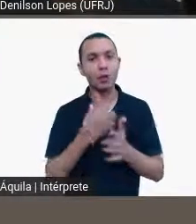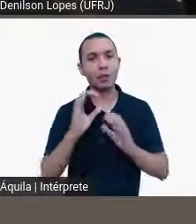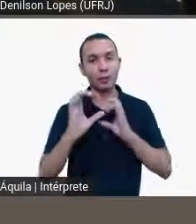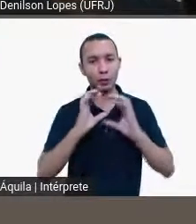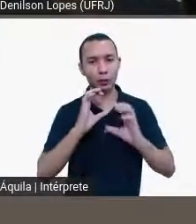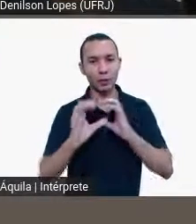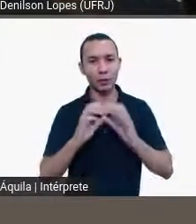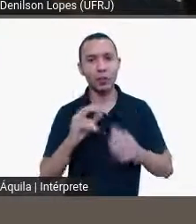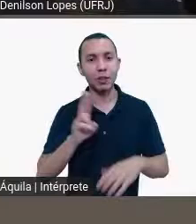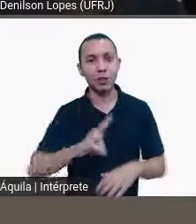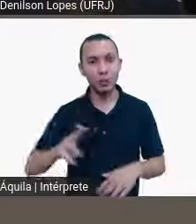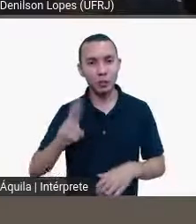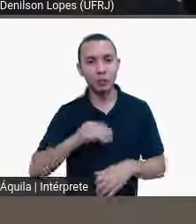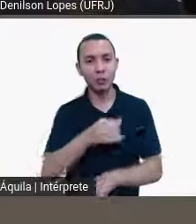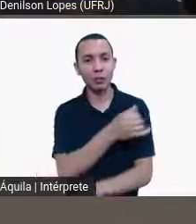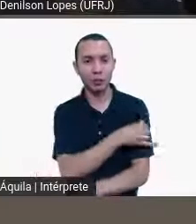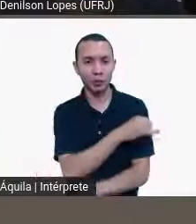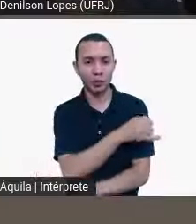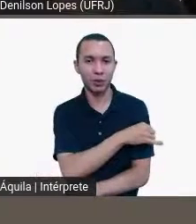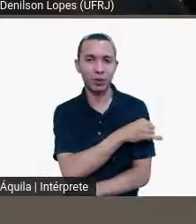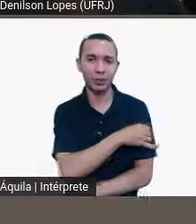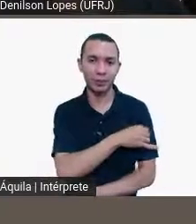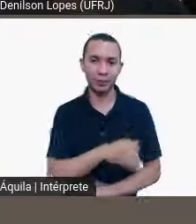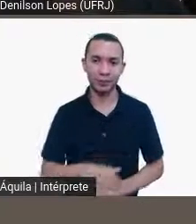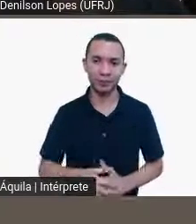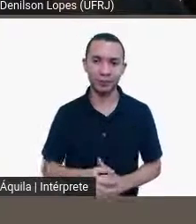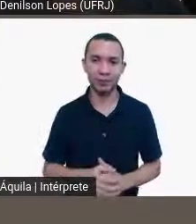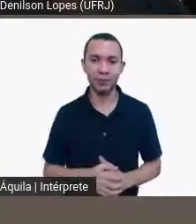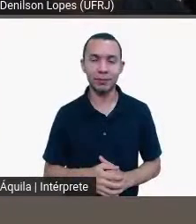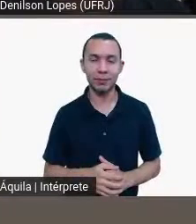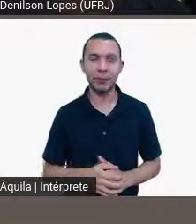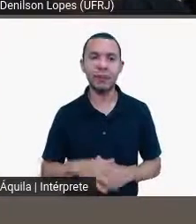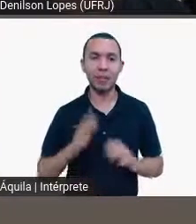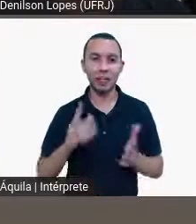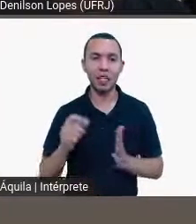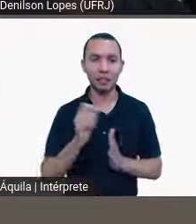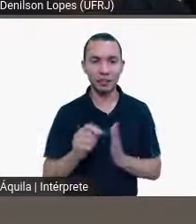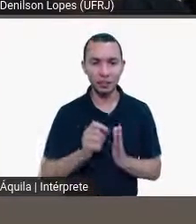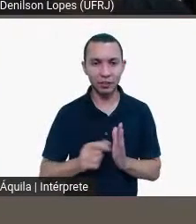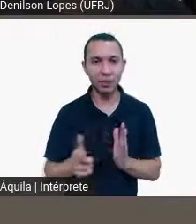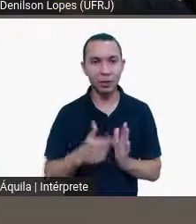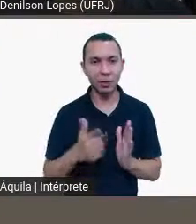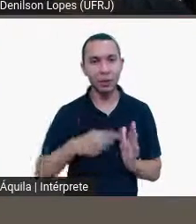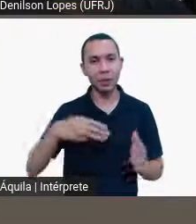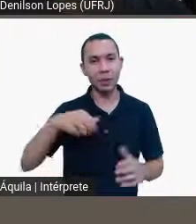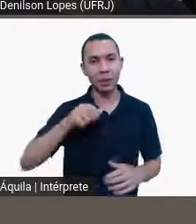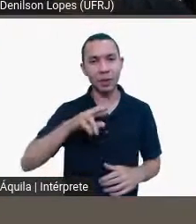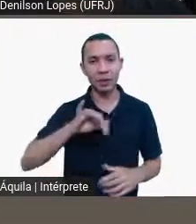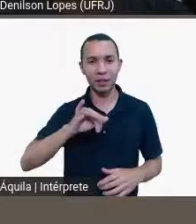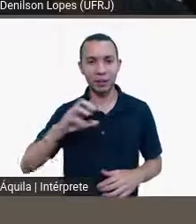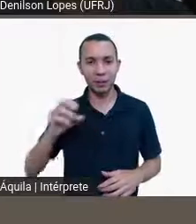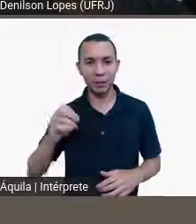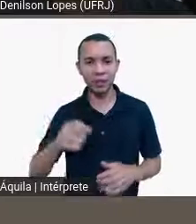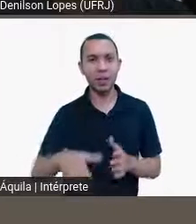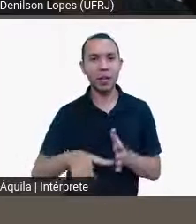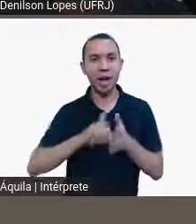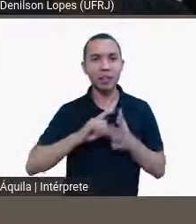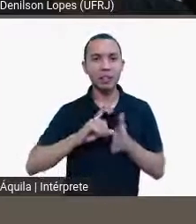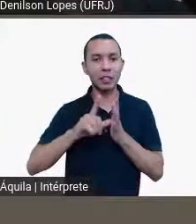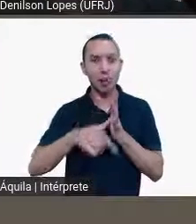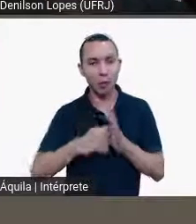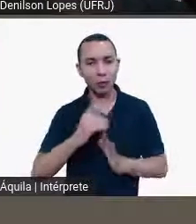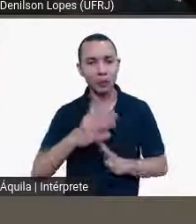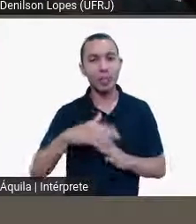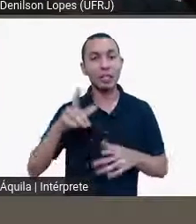Universidade Federal do Rio de Janeiro. É autor do livro Mário Peixoto, Antes e Depois de Limite, que foi lançado esse